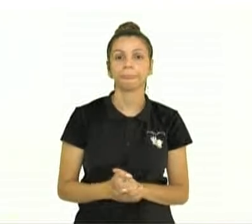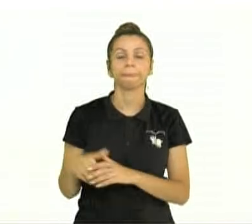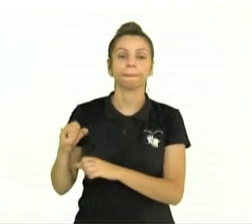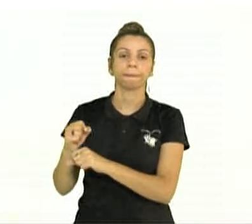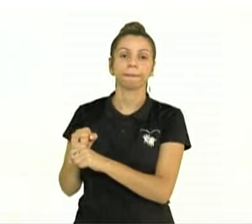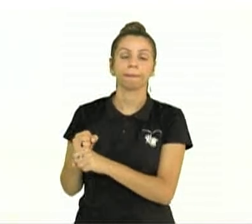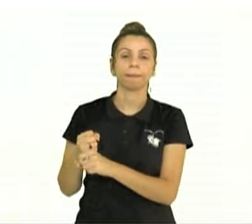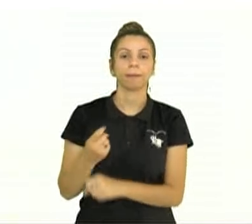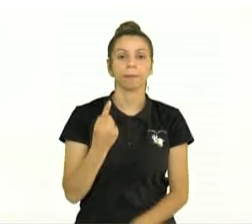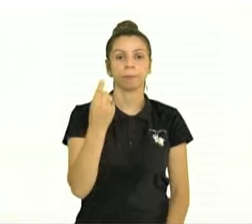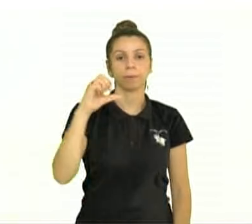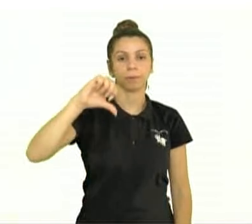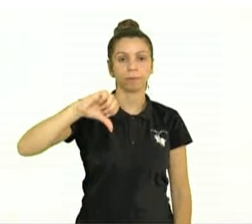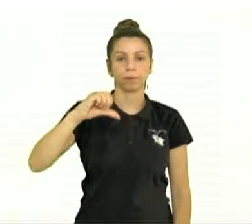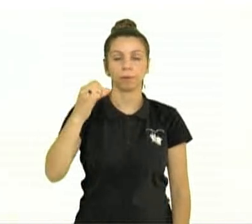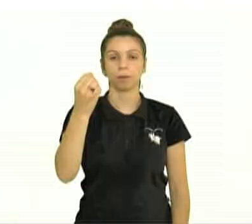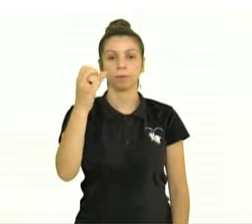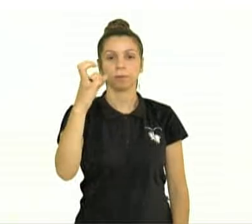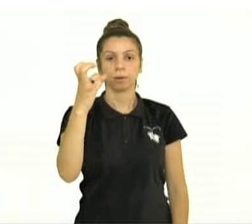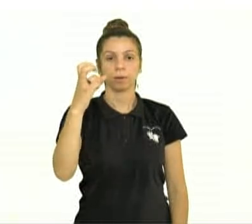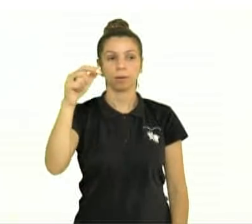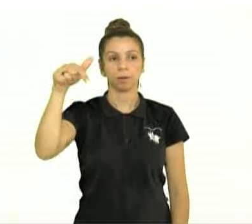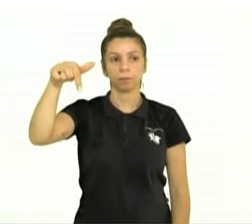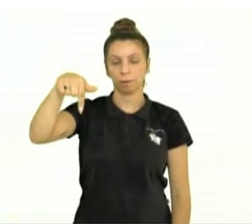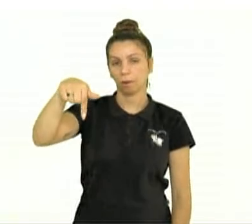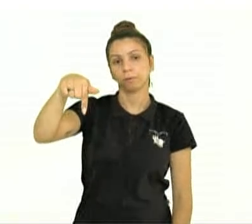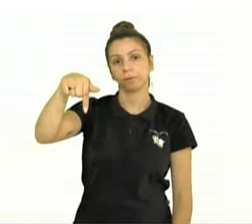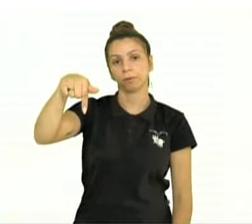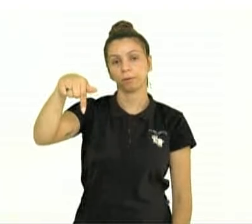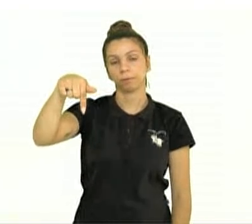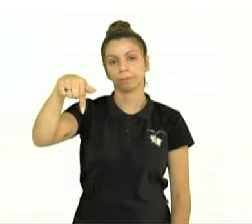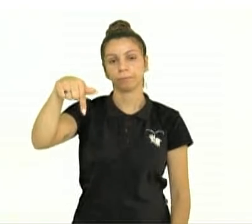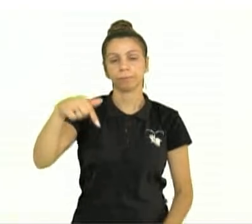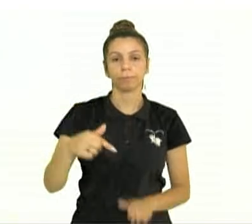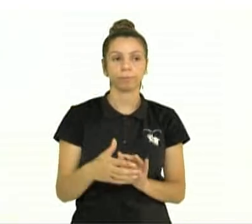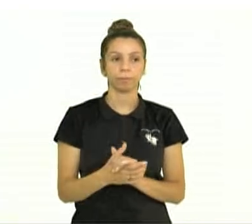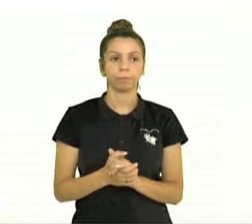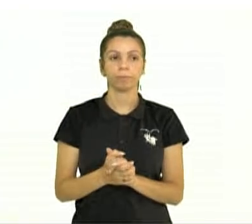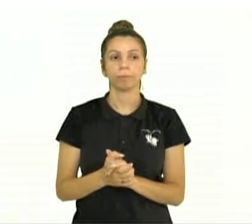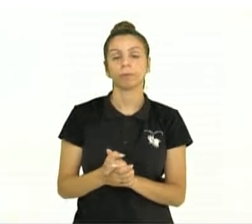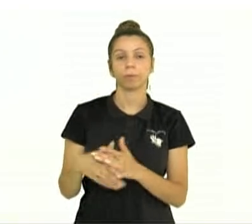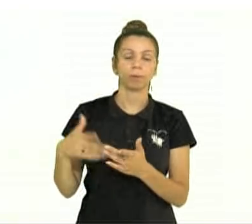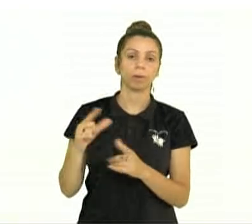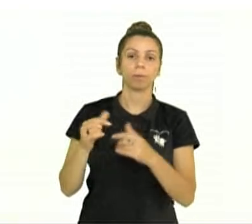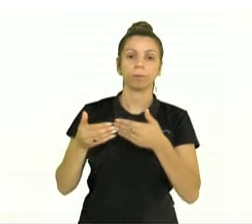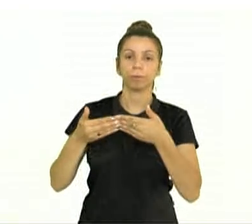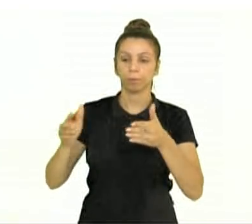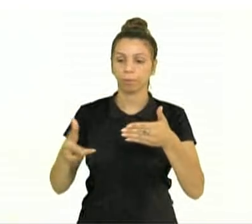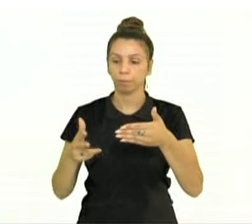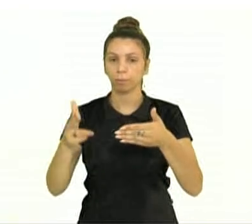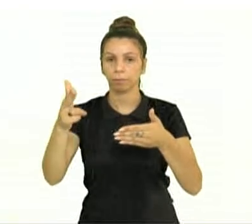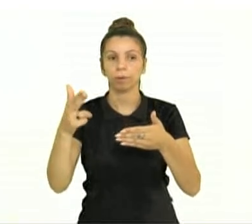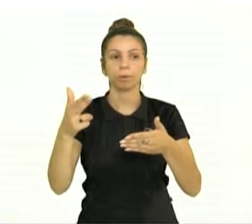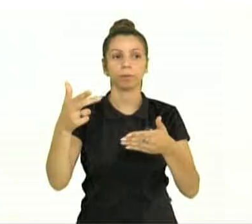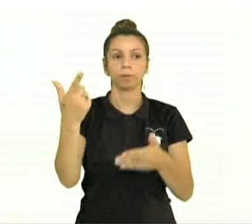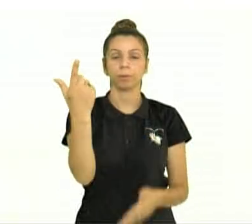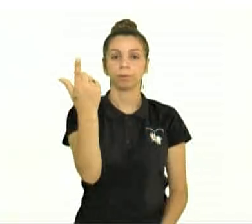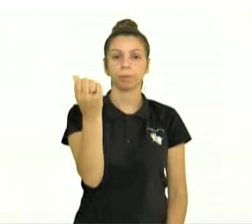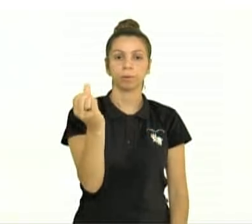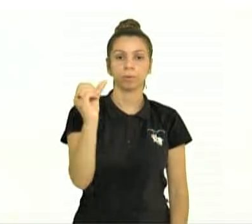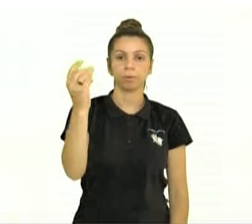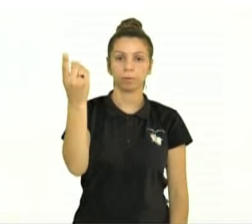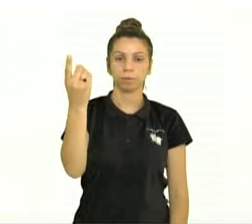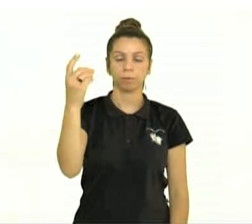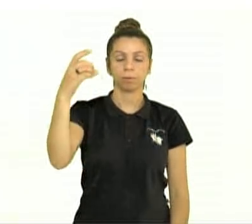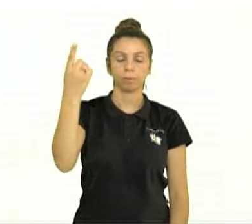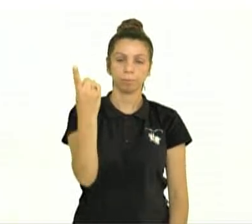entre 57 a 60, o professor falou 58, né? E 57. Inaugurada em 60, 21 de abril, inclusive, foi inaugurada